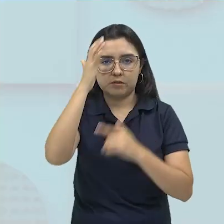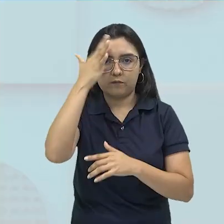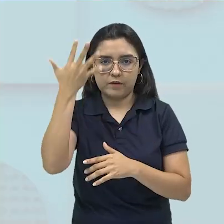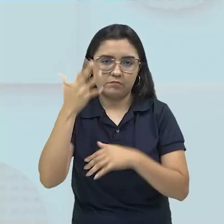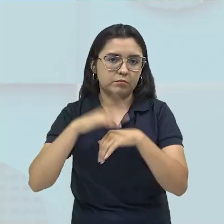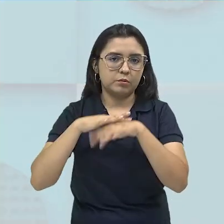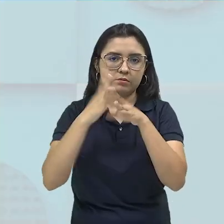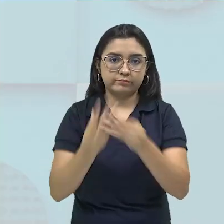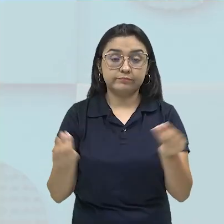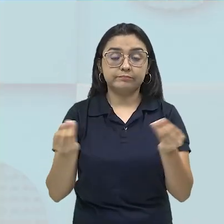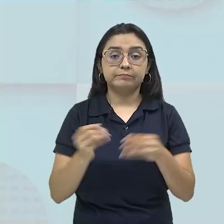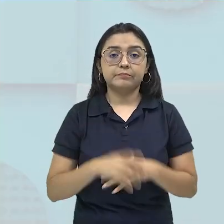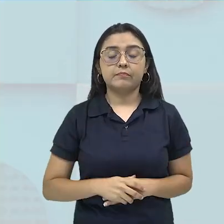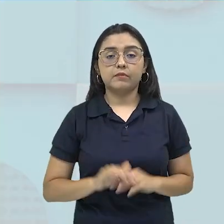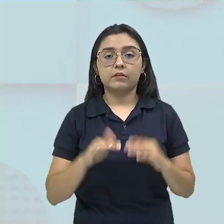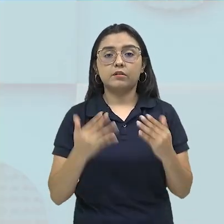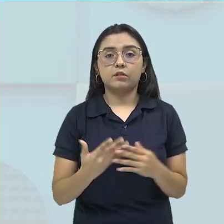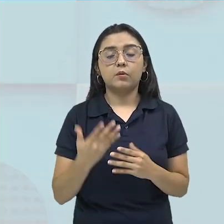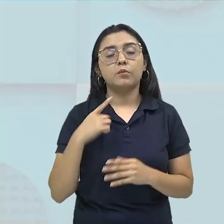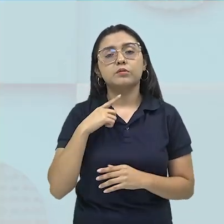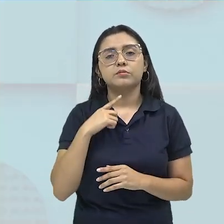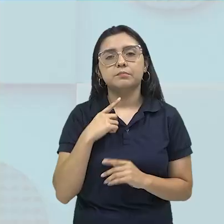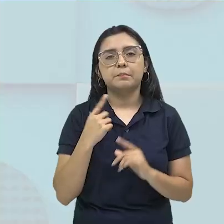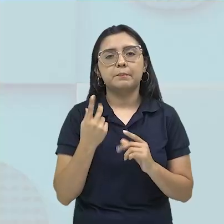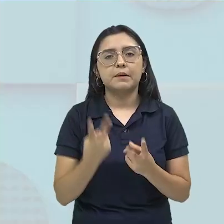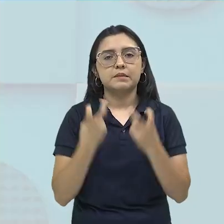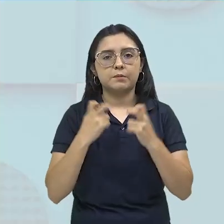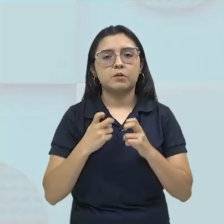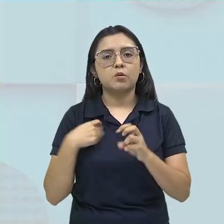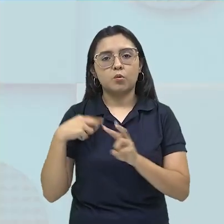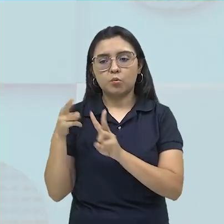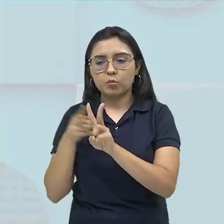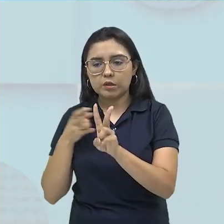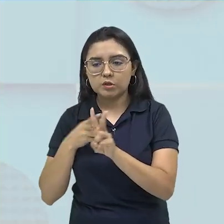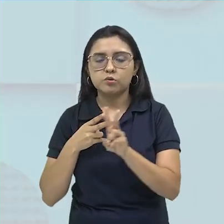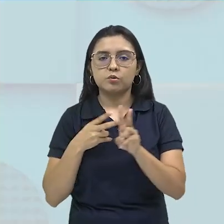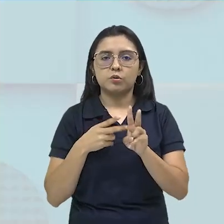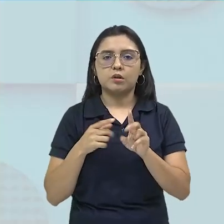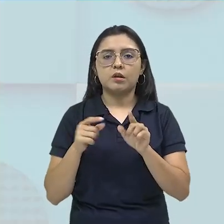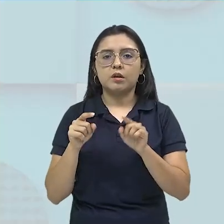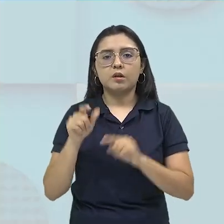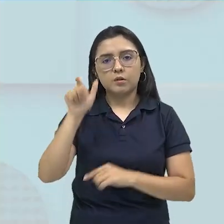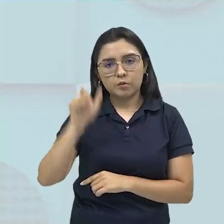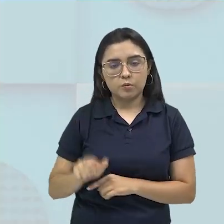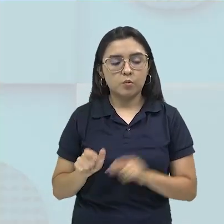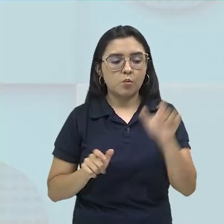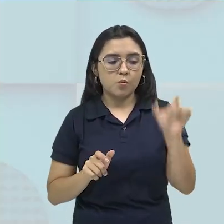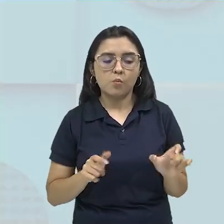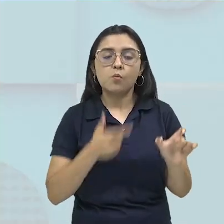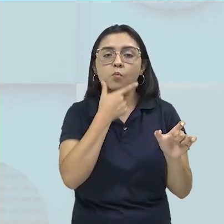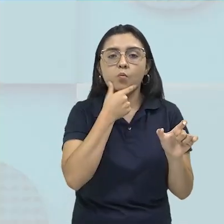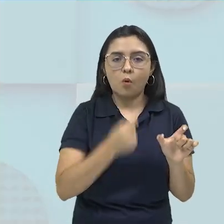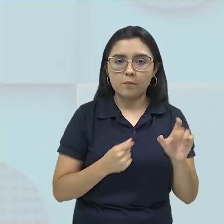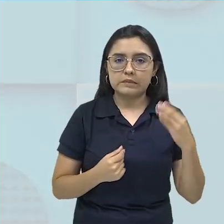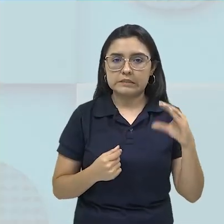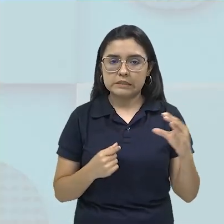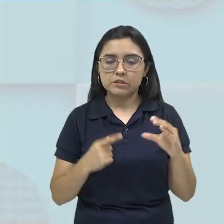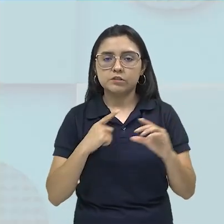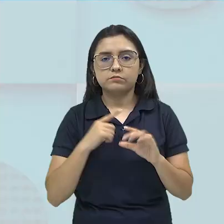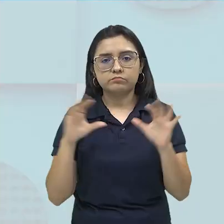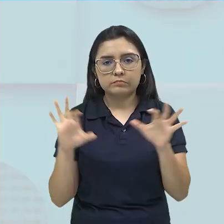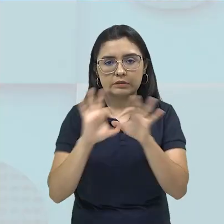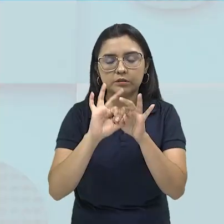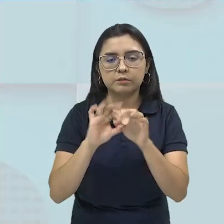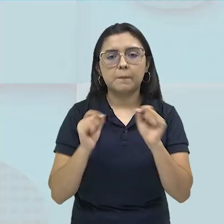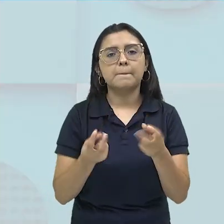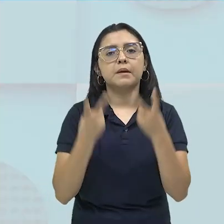melhorar. Então, quando a gente vê ali aquele encontro entre o pajé, que é o conhecimento que ele traz, com o cientista que vai identificar e percebe